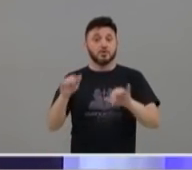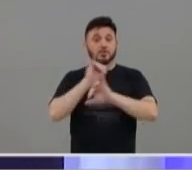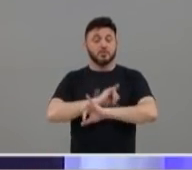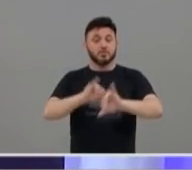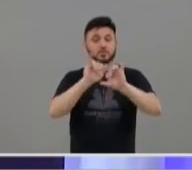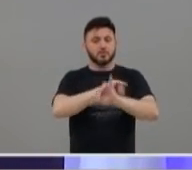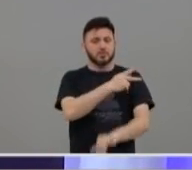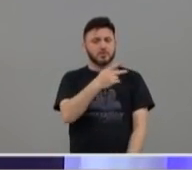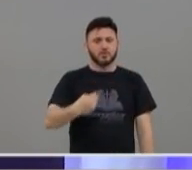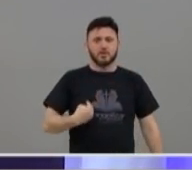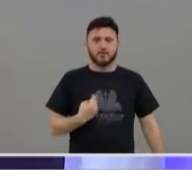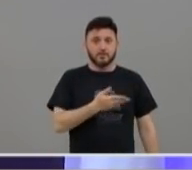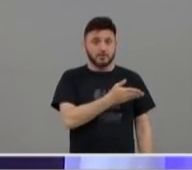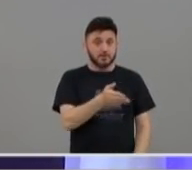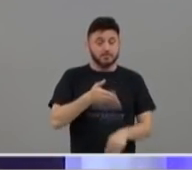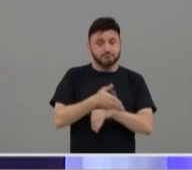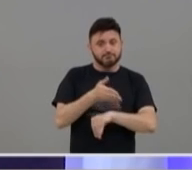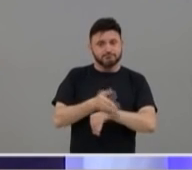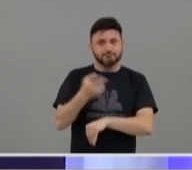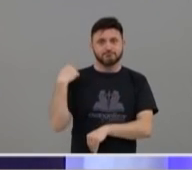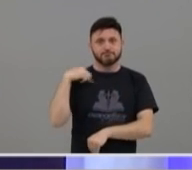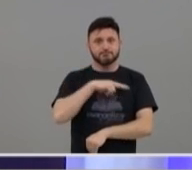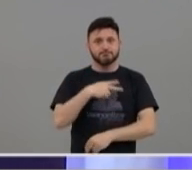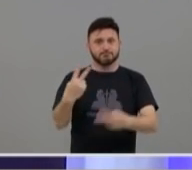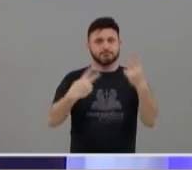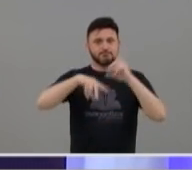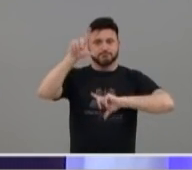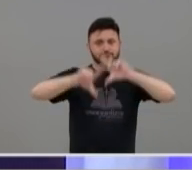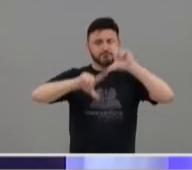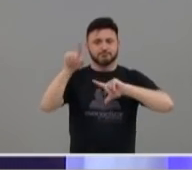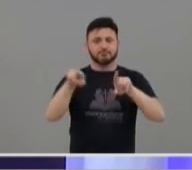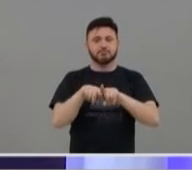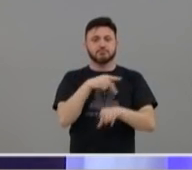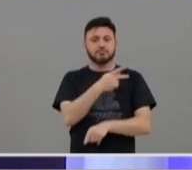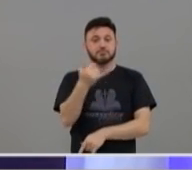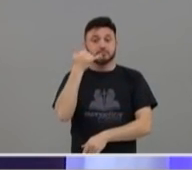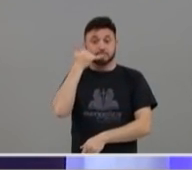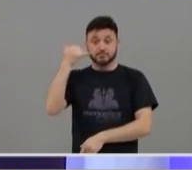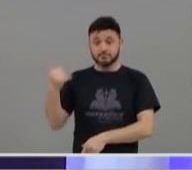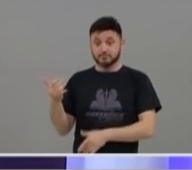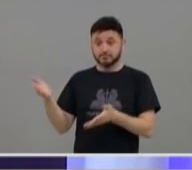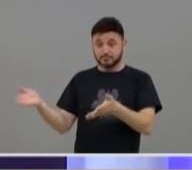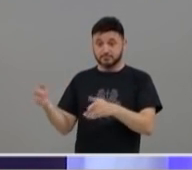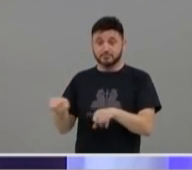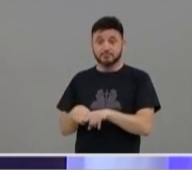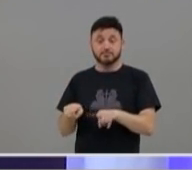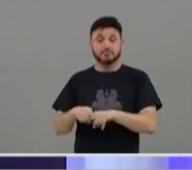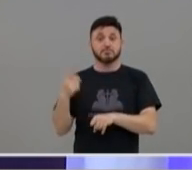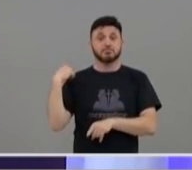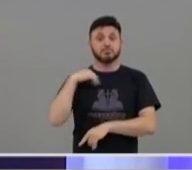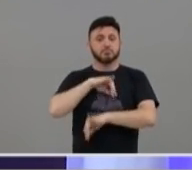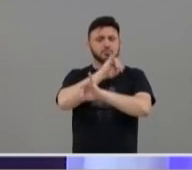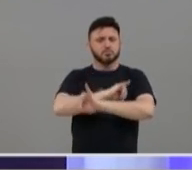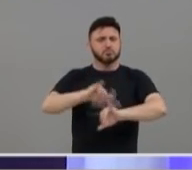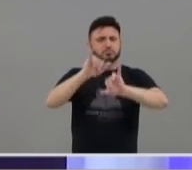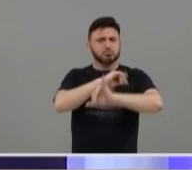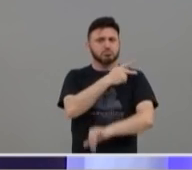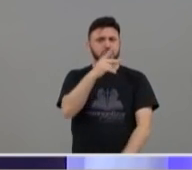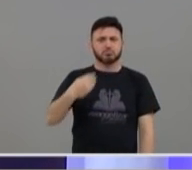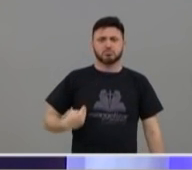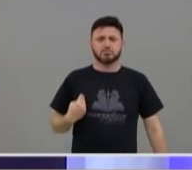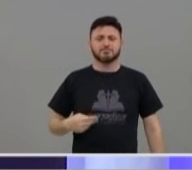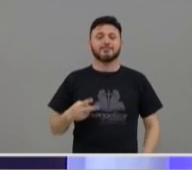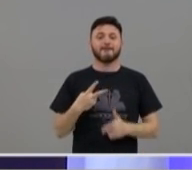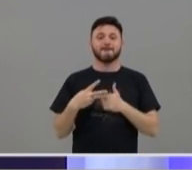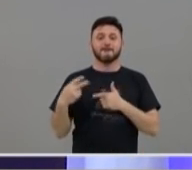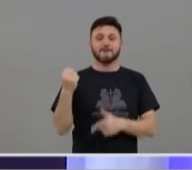vida, você que participa conosco, você que está ligando, você que está colocando as suas intenções, eu proclamo na sua vida